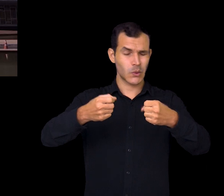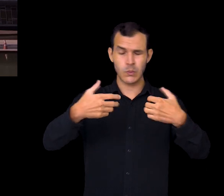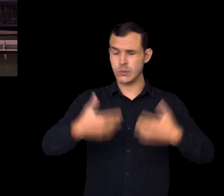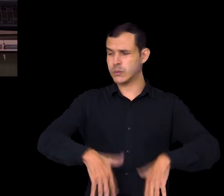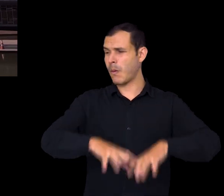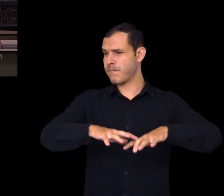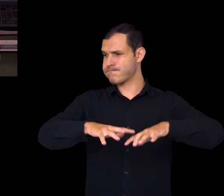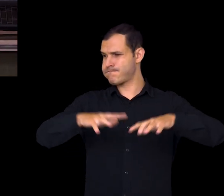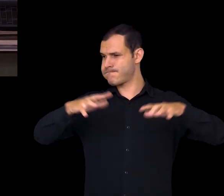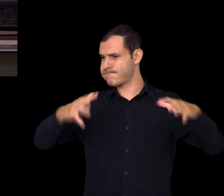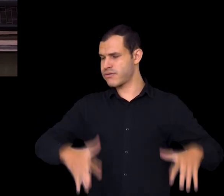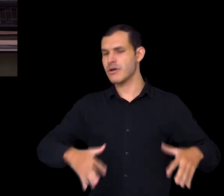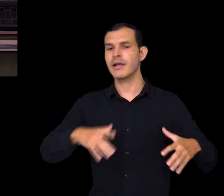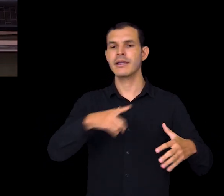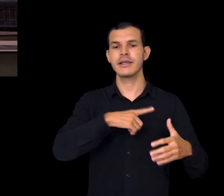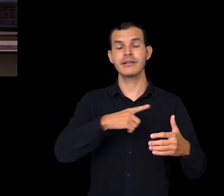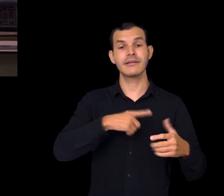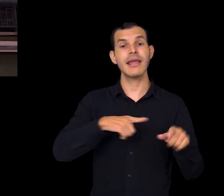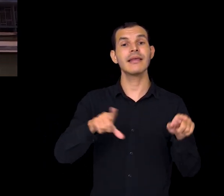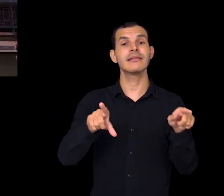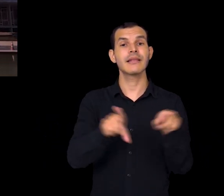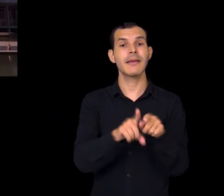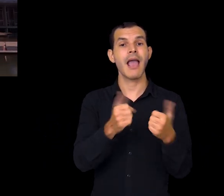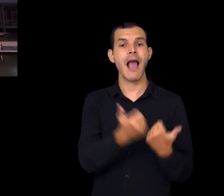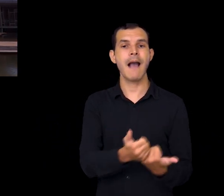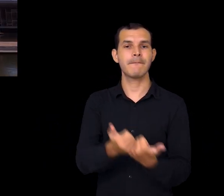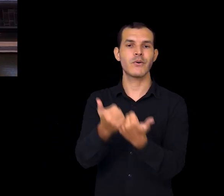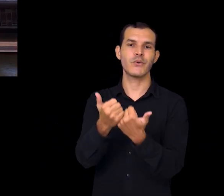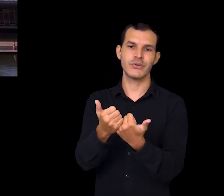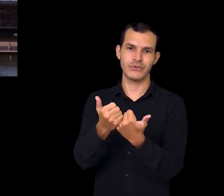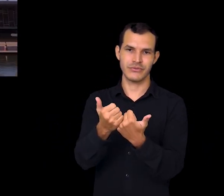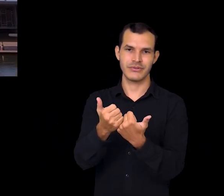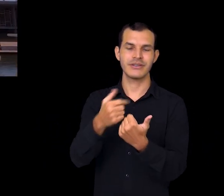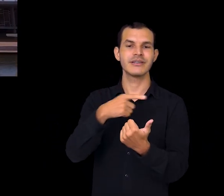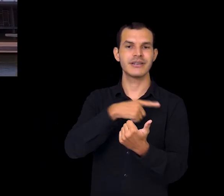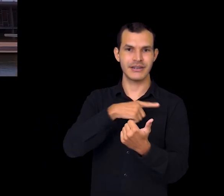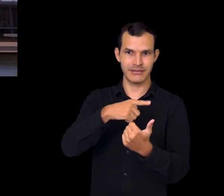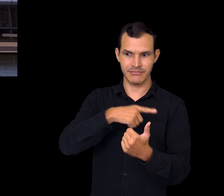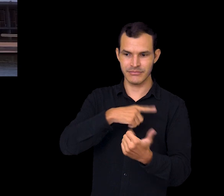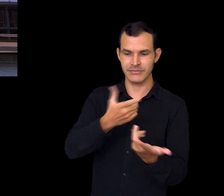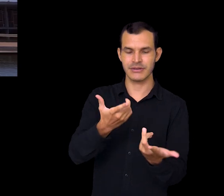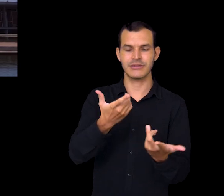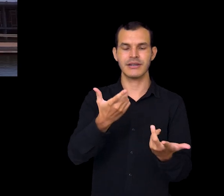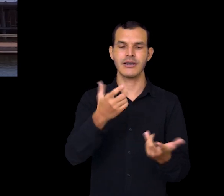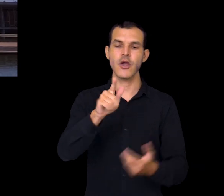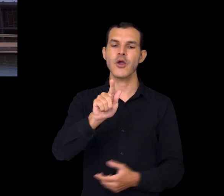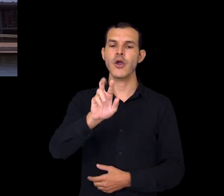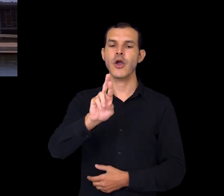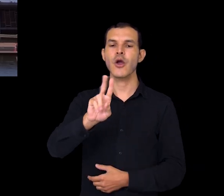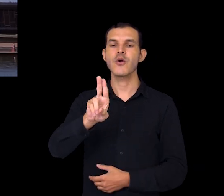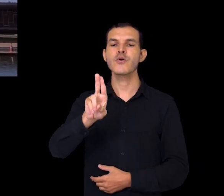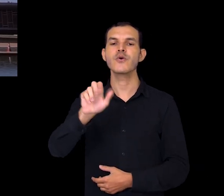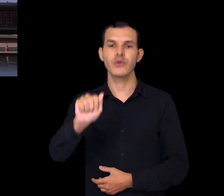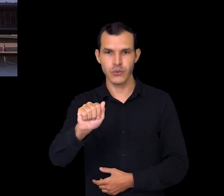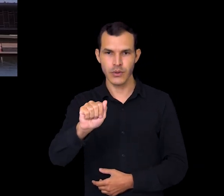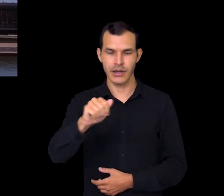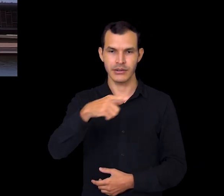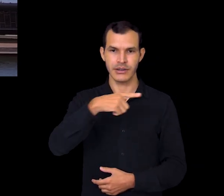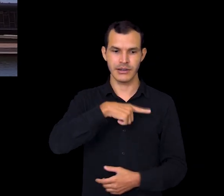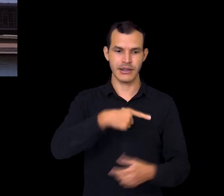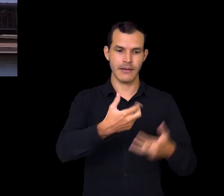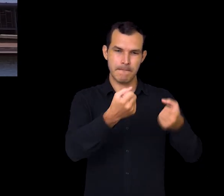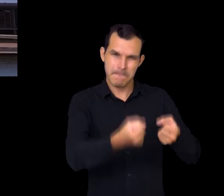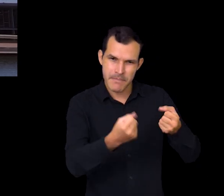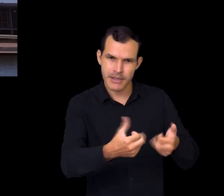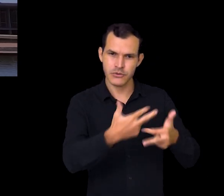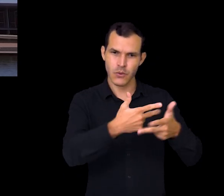a construção. E isso tinha que ser dinamitado, era dinamitado pelo Exército, o único que pode usar dinamite, e era de madrugada. Então a gente tinha que fazer aquilo de